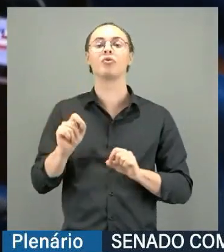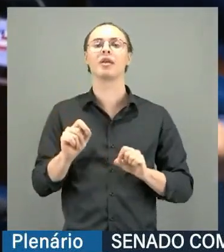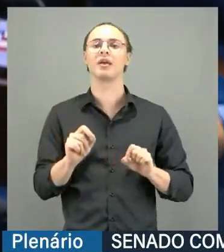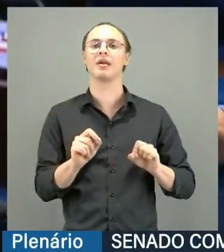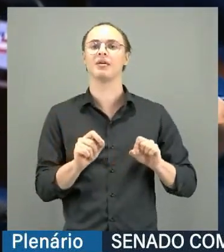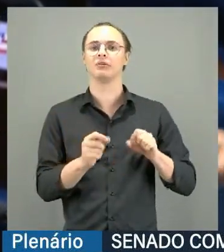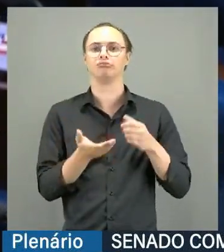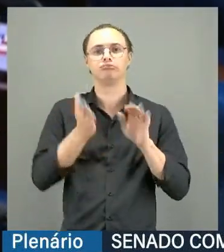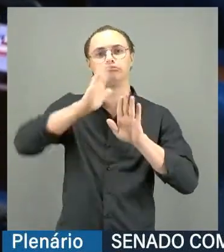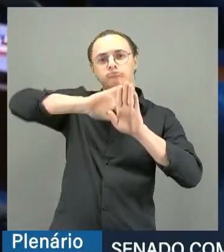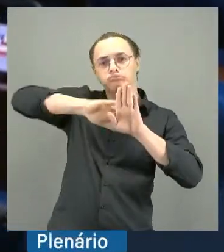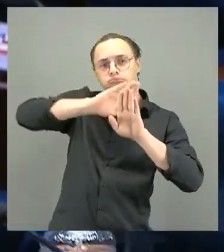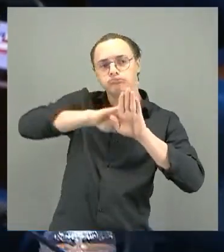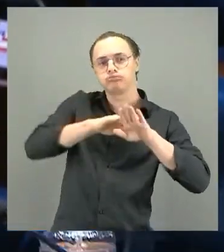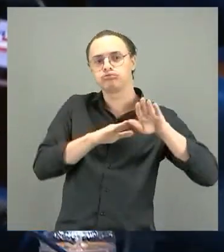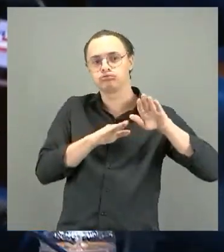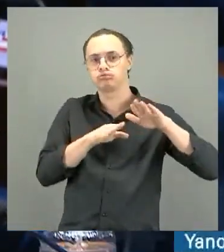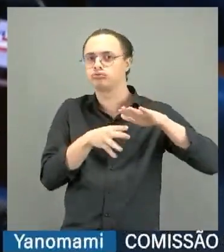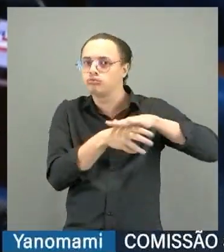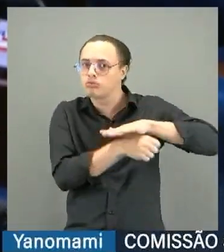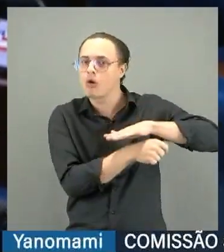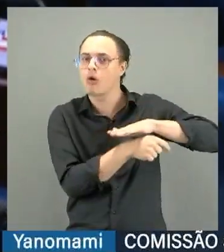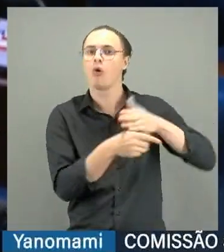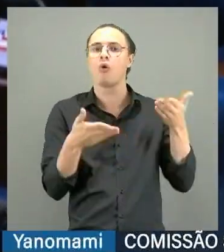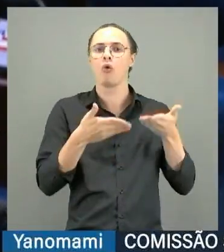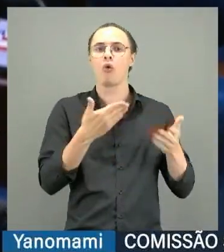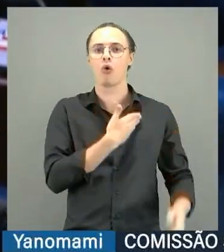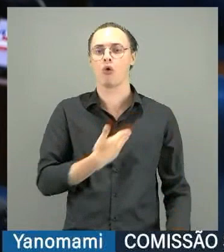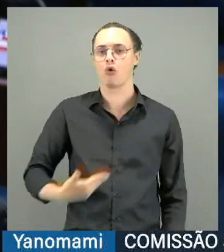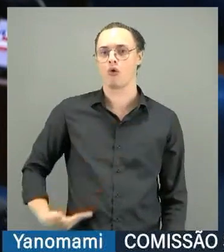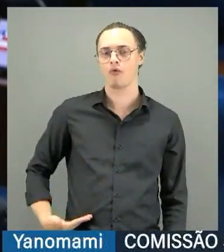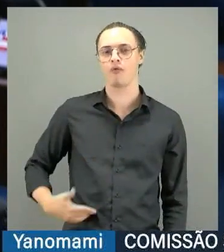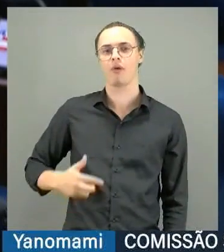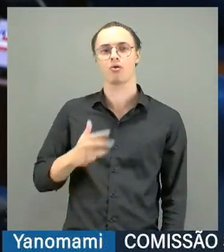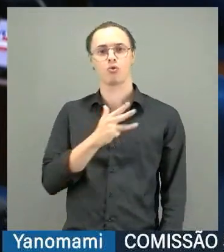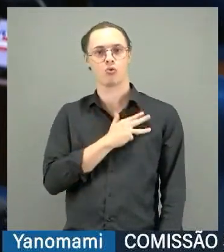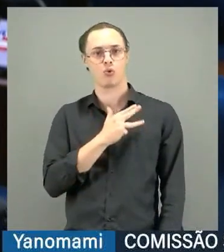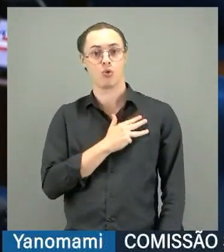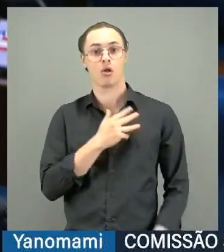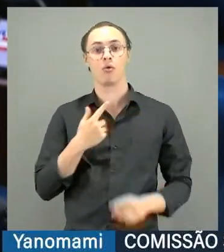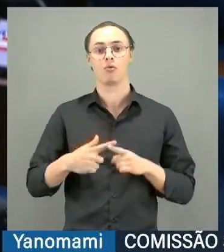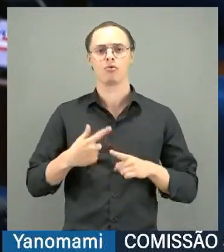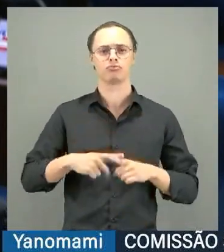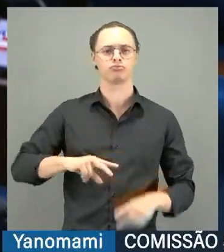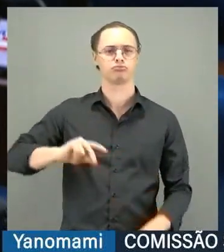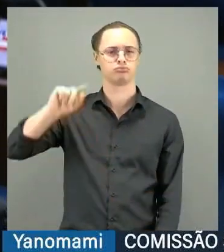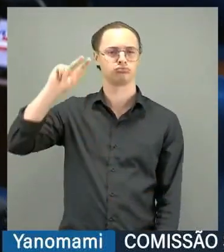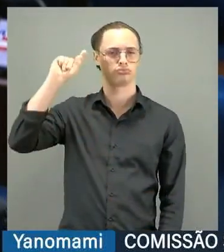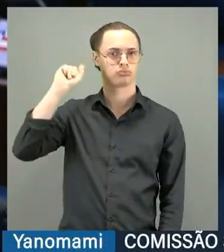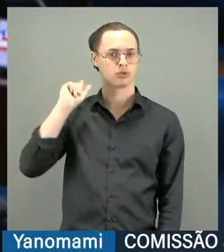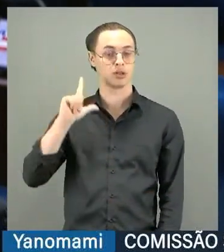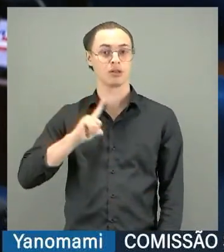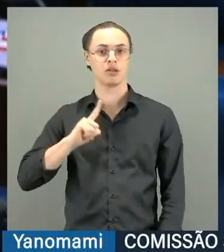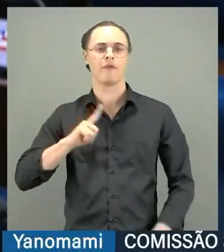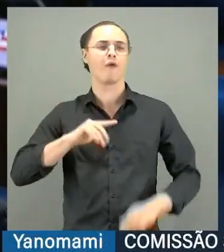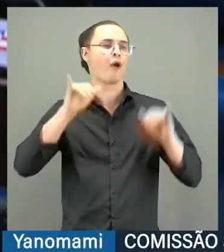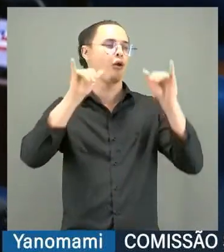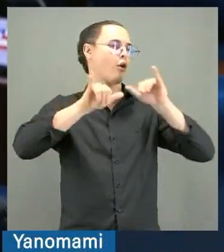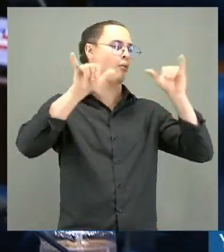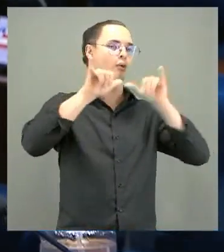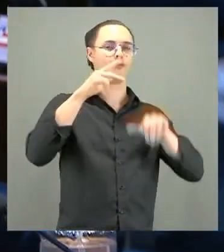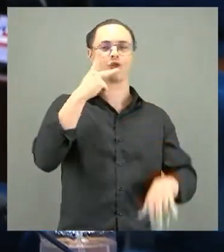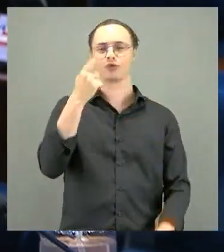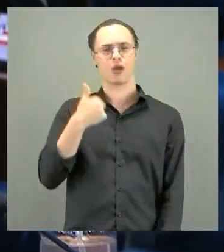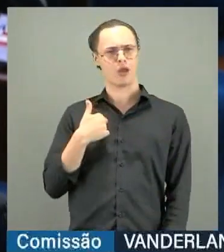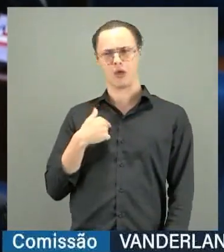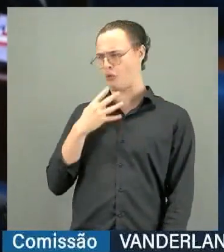e o governo Lula protagoniza Hoje no Brasil Porque durante a campanha falou que não era amigo do